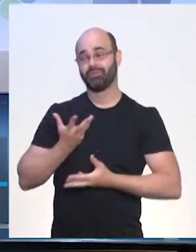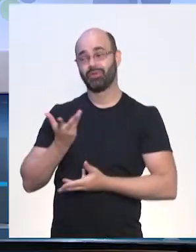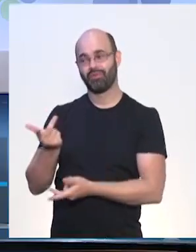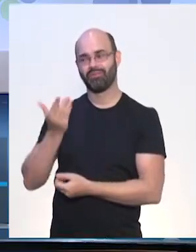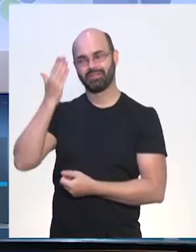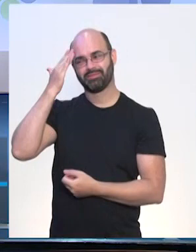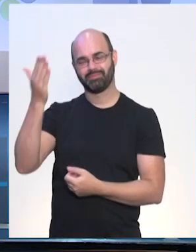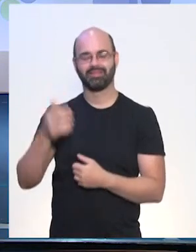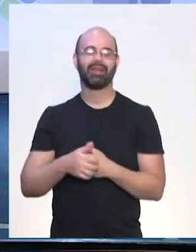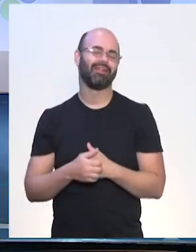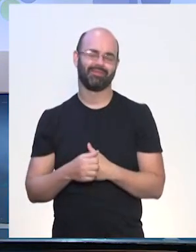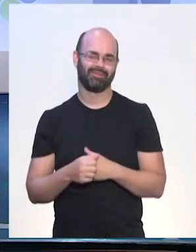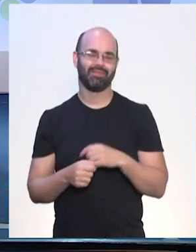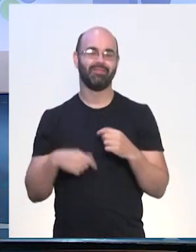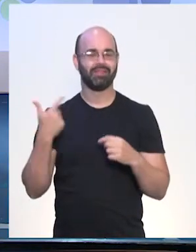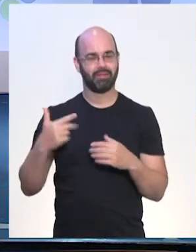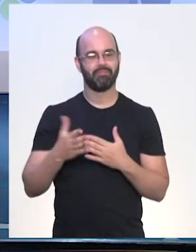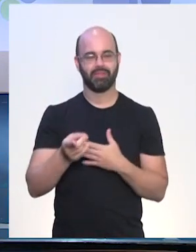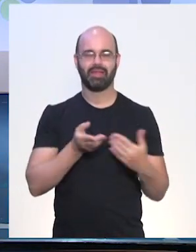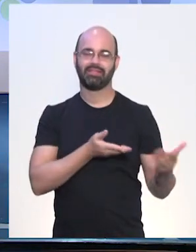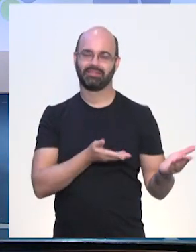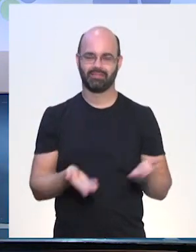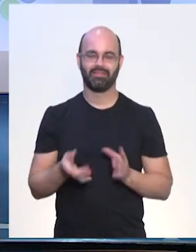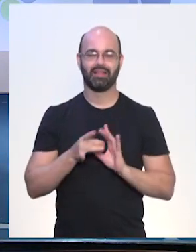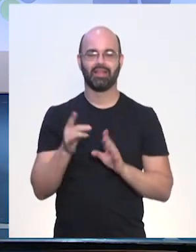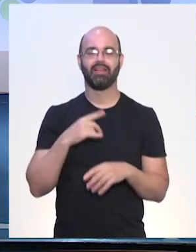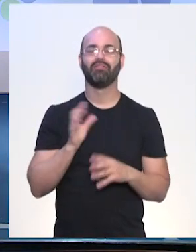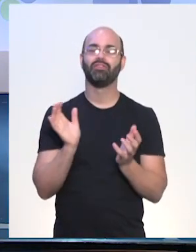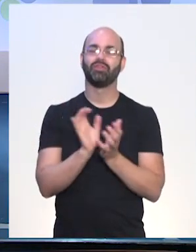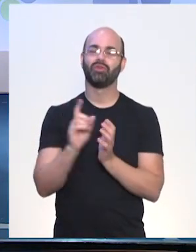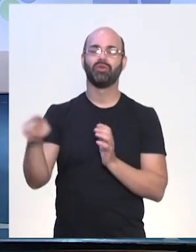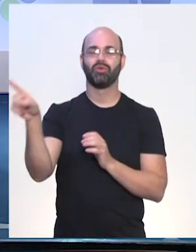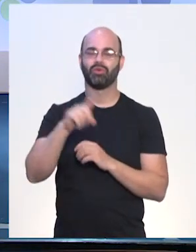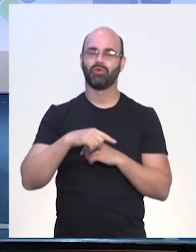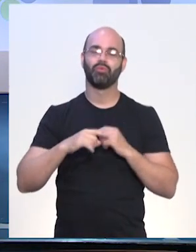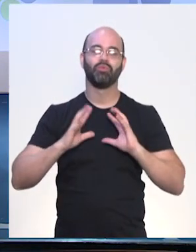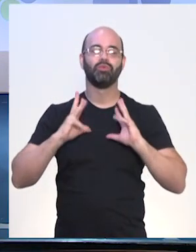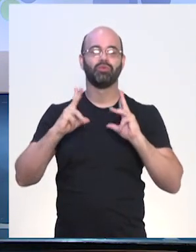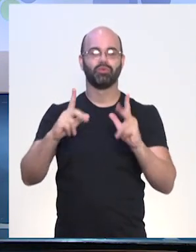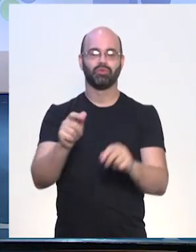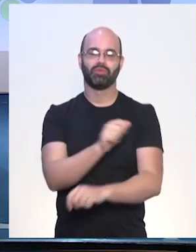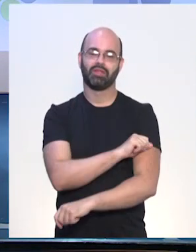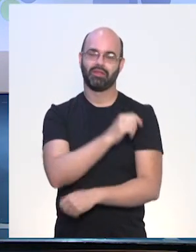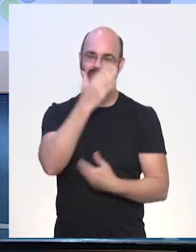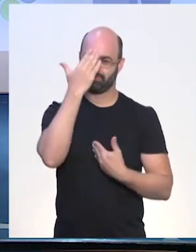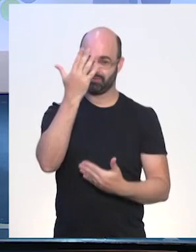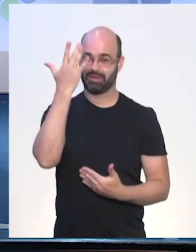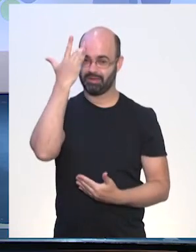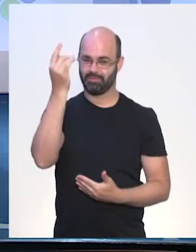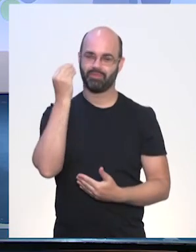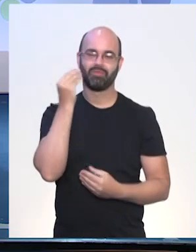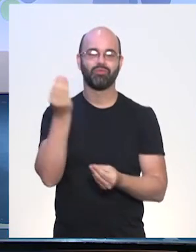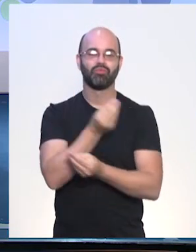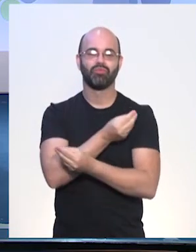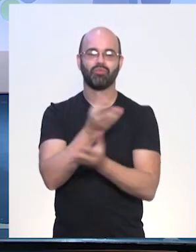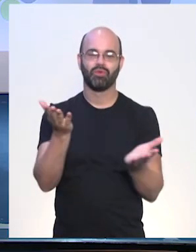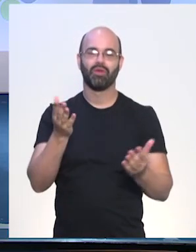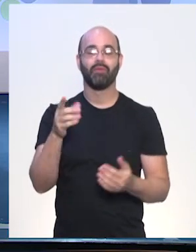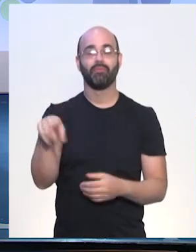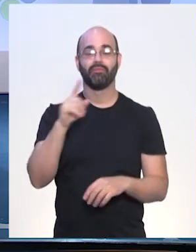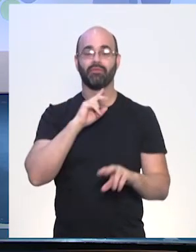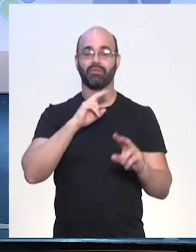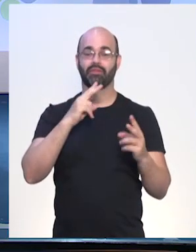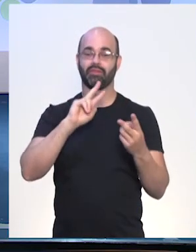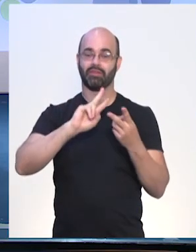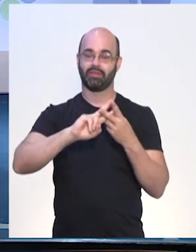professor André imagina virar mais vezes obrigada a produção obrigado a professores Obrigado alunos até amanhã beijo para vocês e continue a